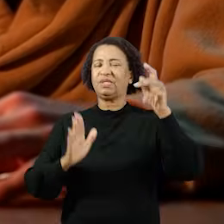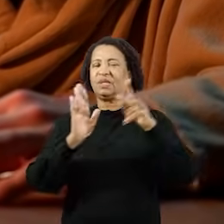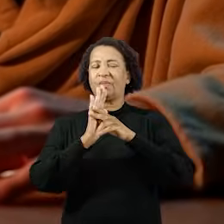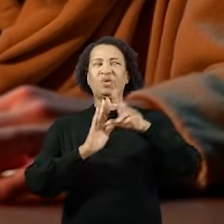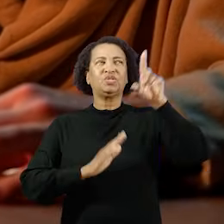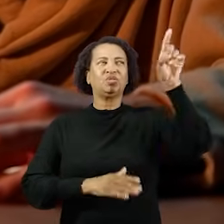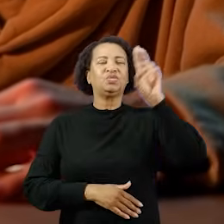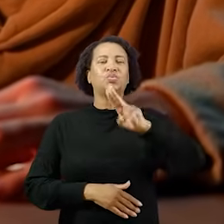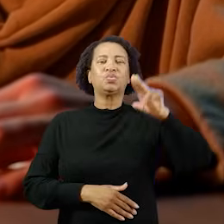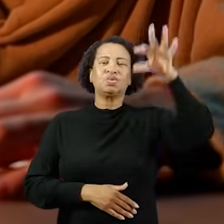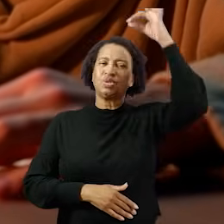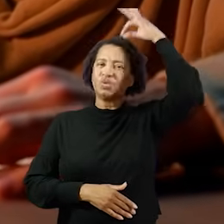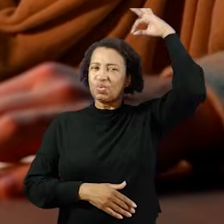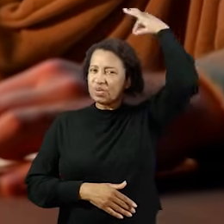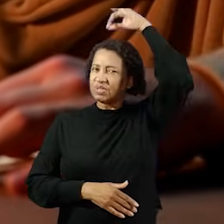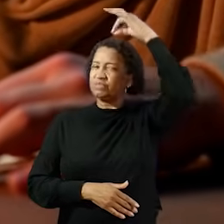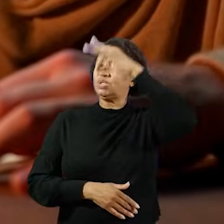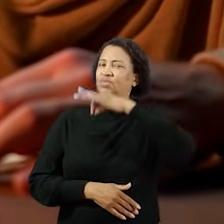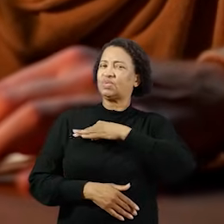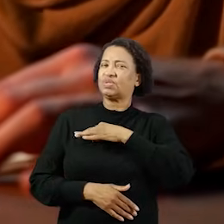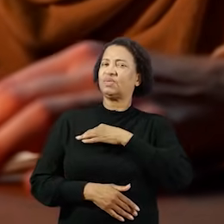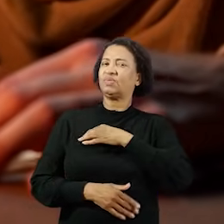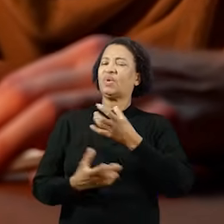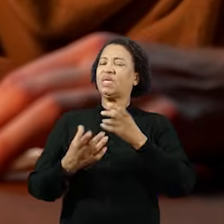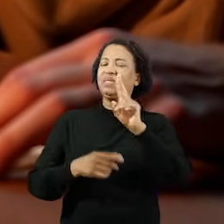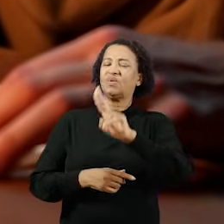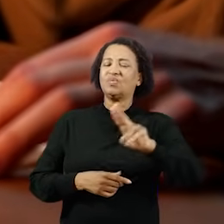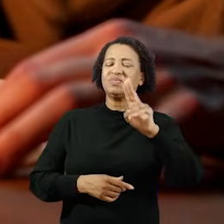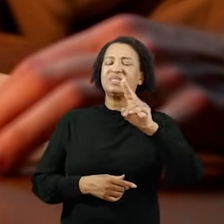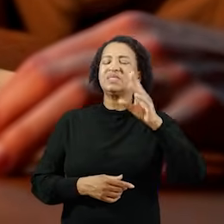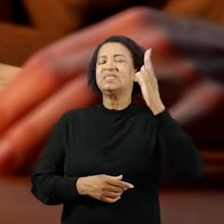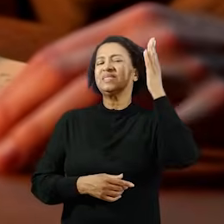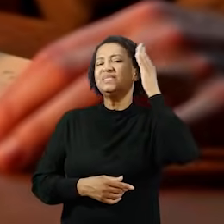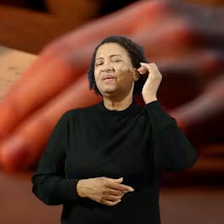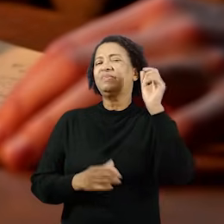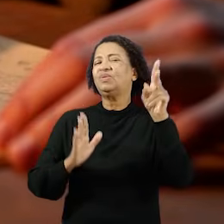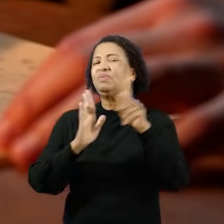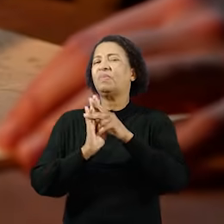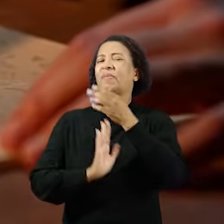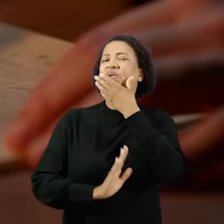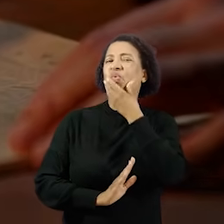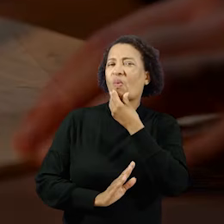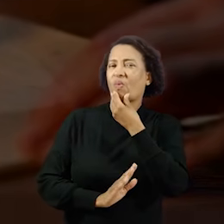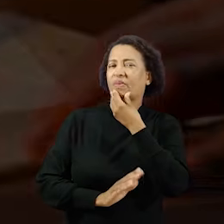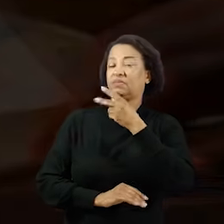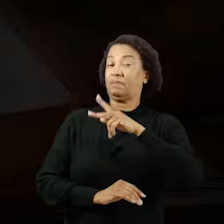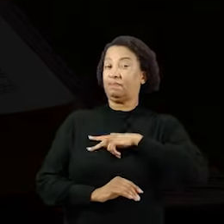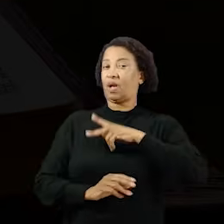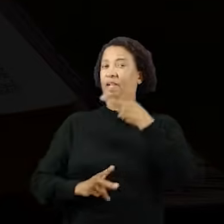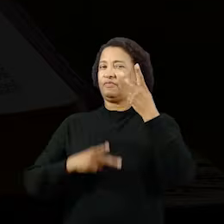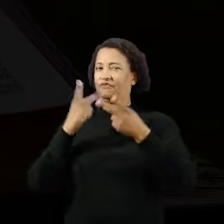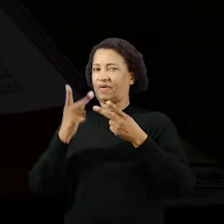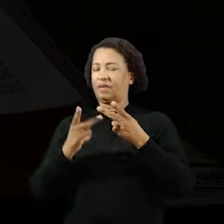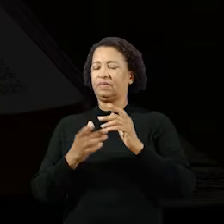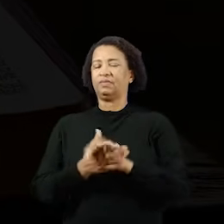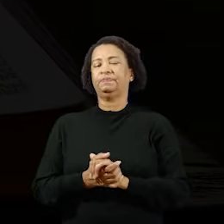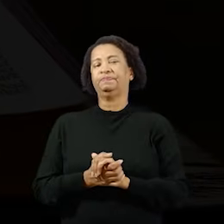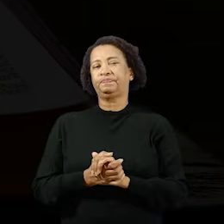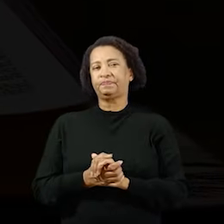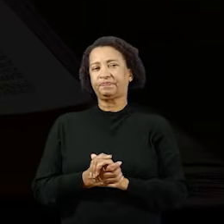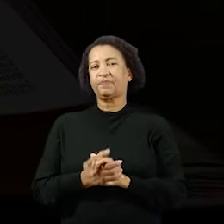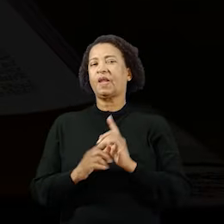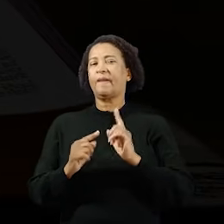Deus através do Espírito Santo, apelava para a sabedoria dos homens? Paulo argumenta: o fato de